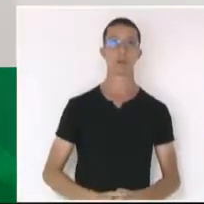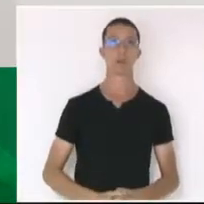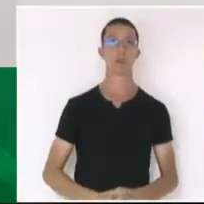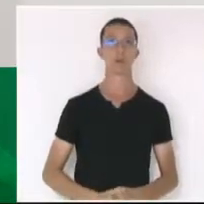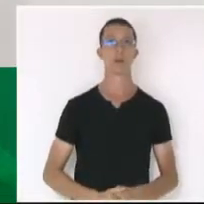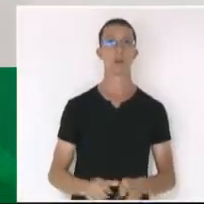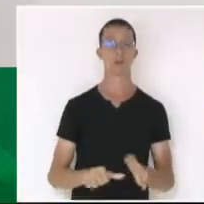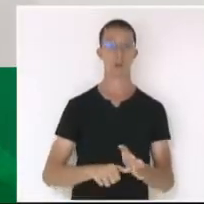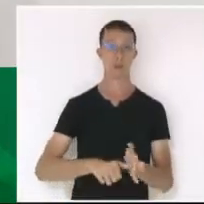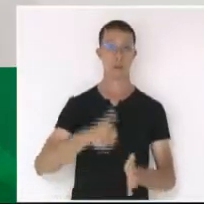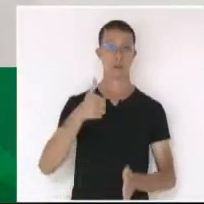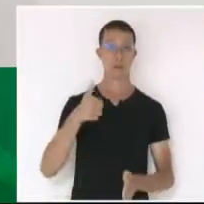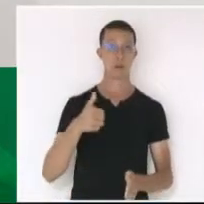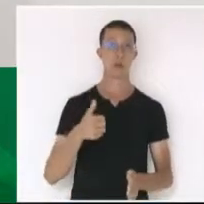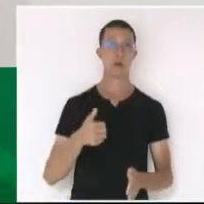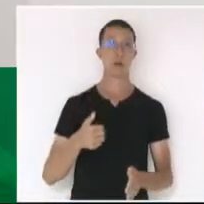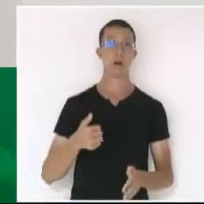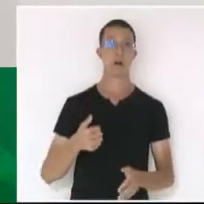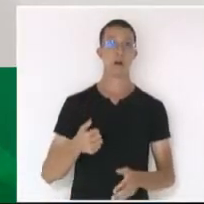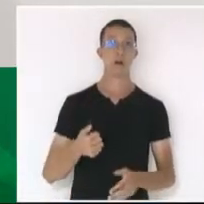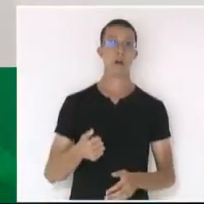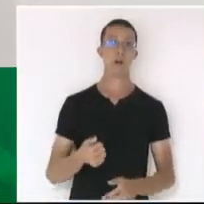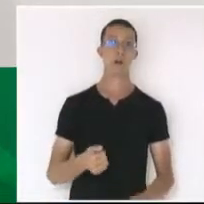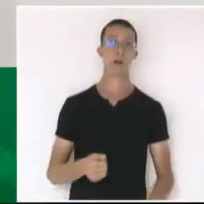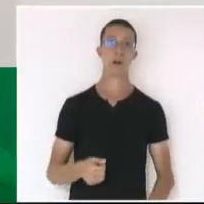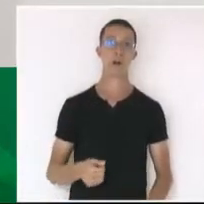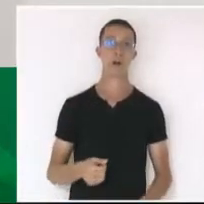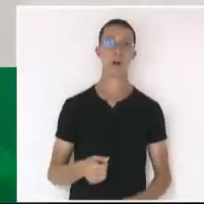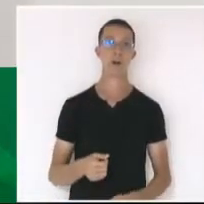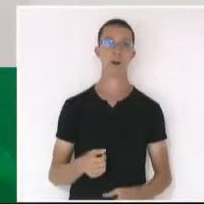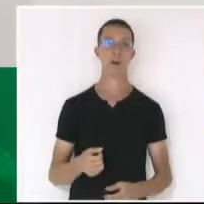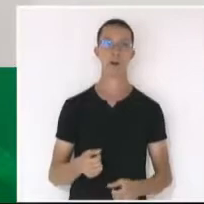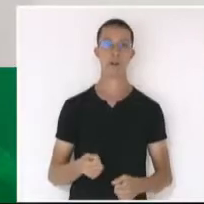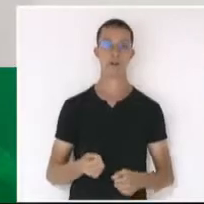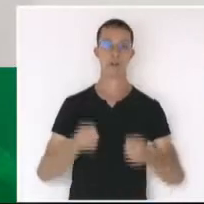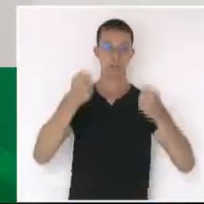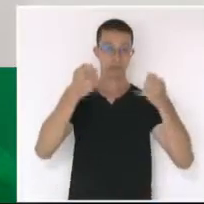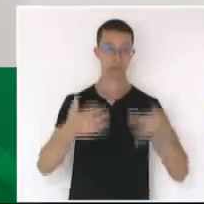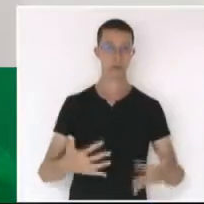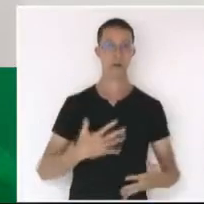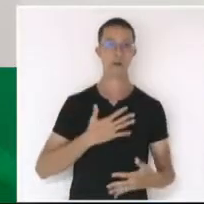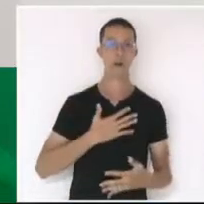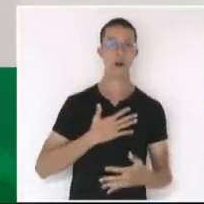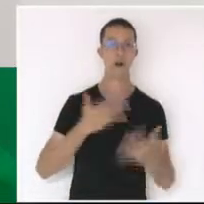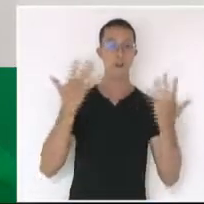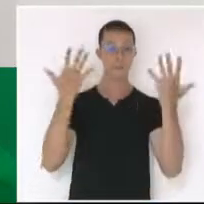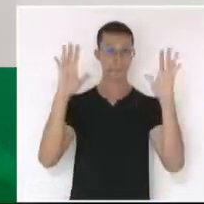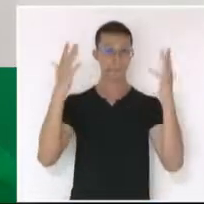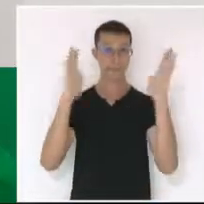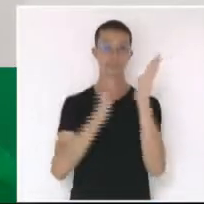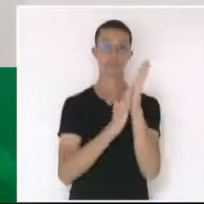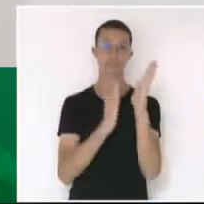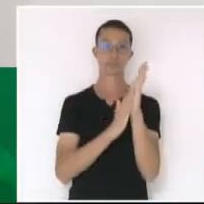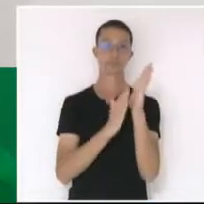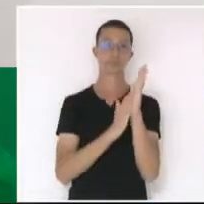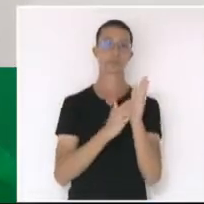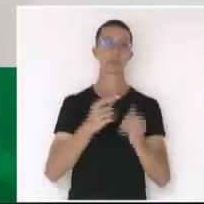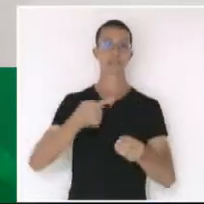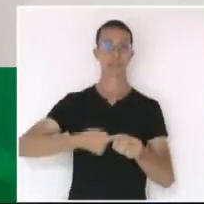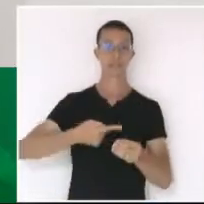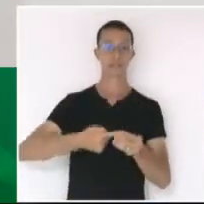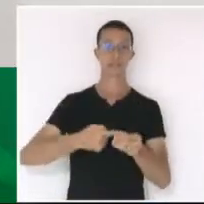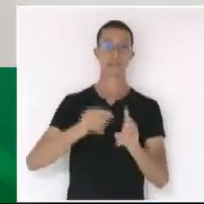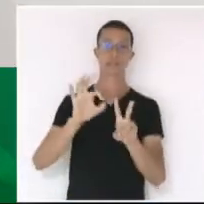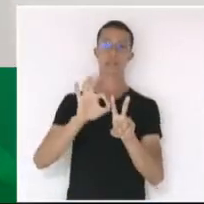as minhas mais efusivas congratulações a videira pela